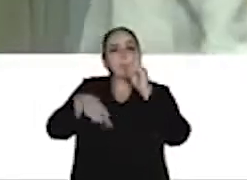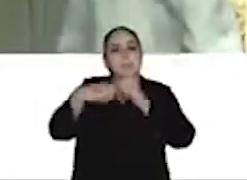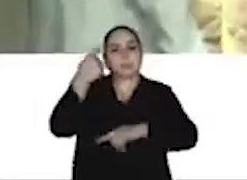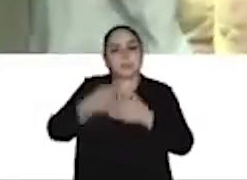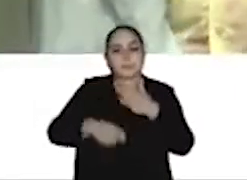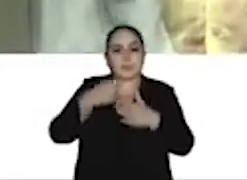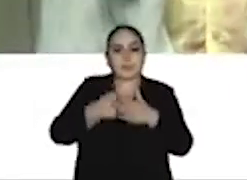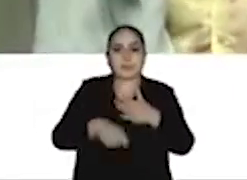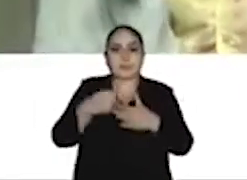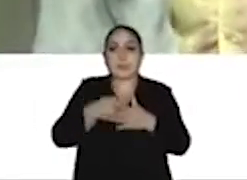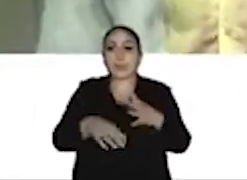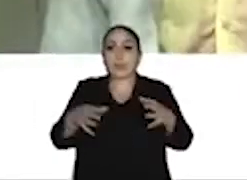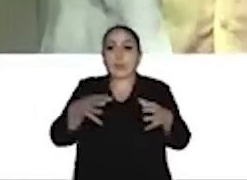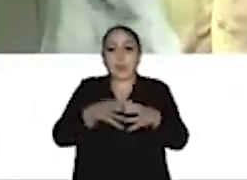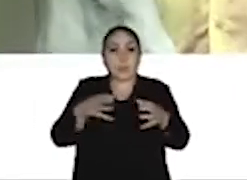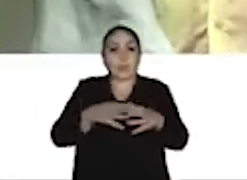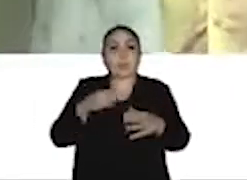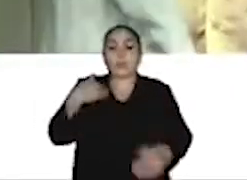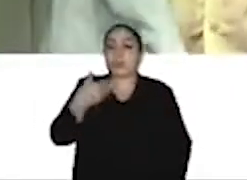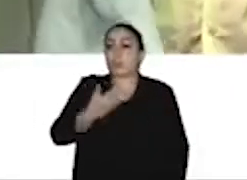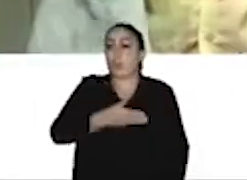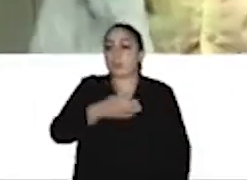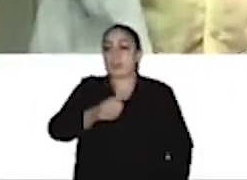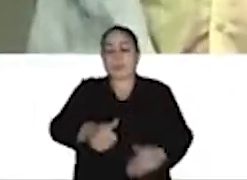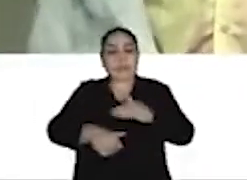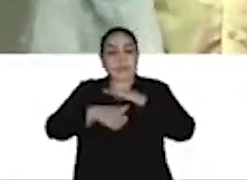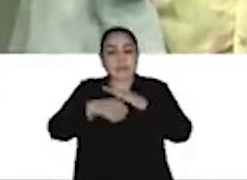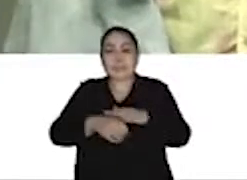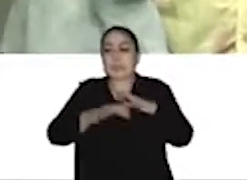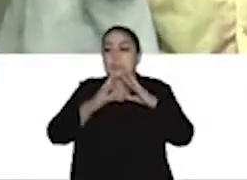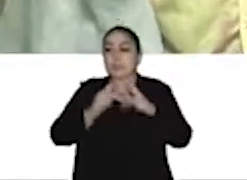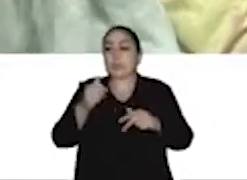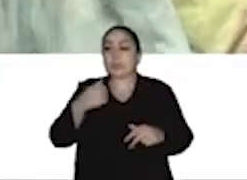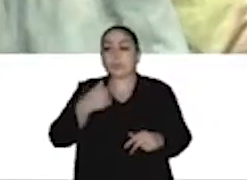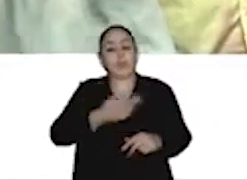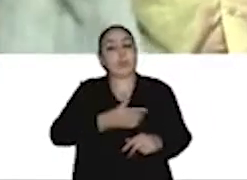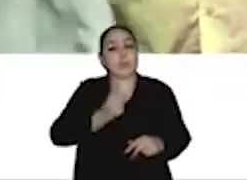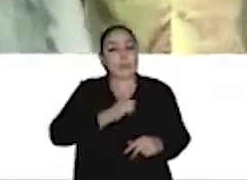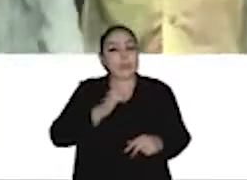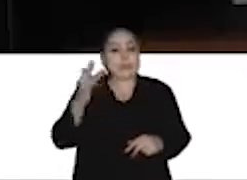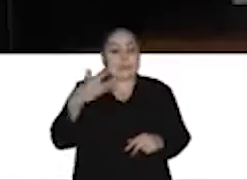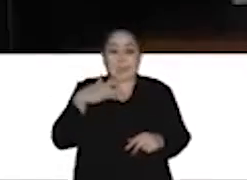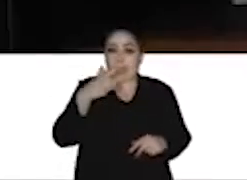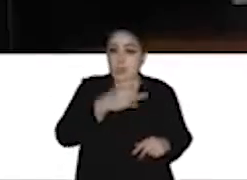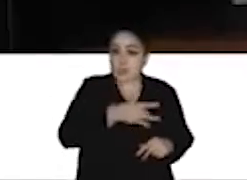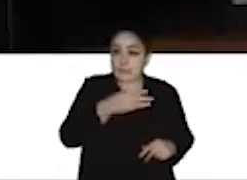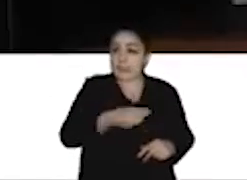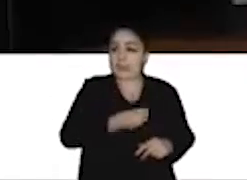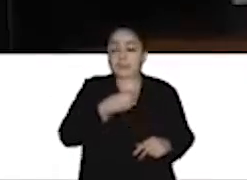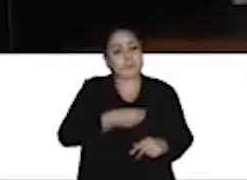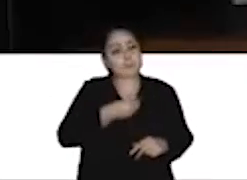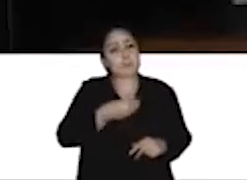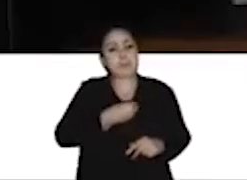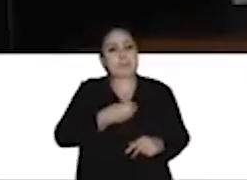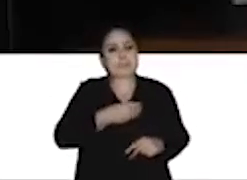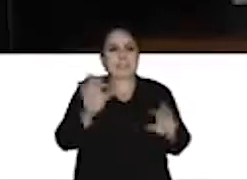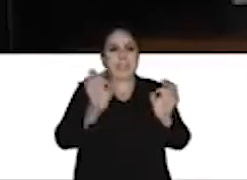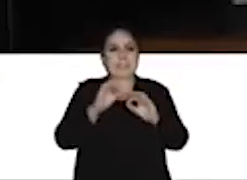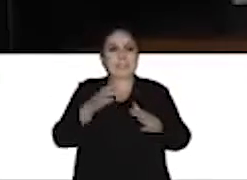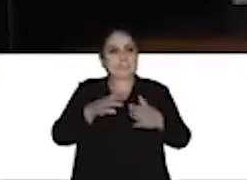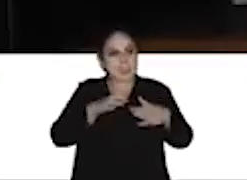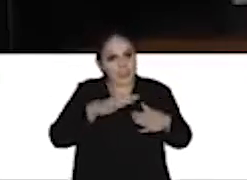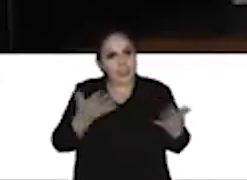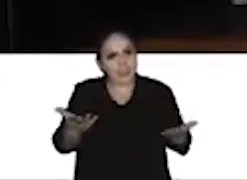essa luta de classes. Nós vamos ser liderança. Enquanto a gente tiver saúde e vida, nada nos segura. É ou